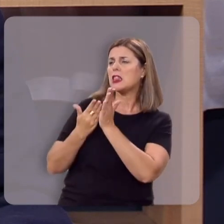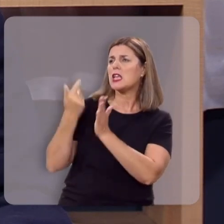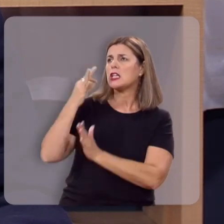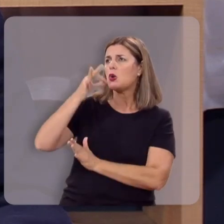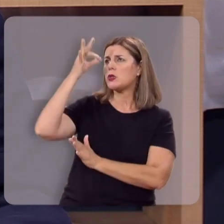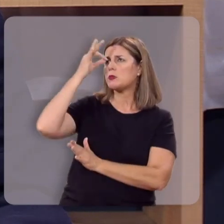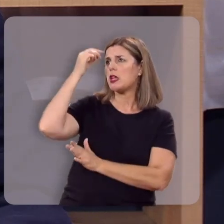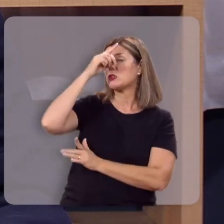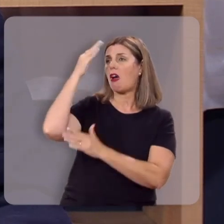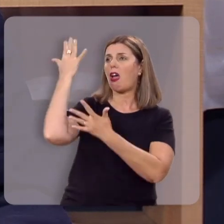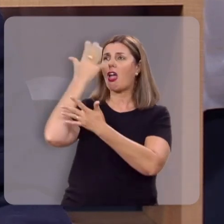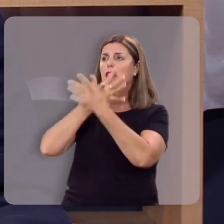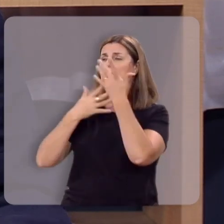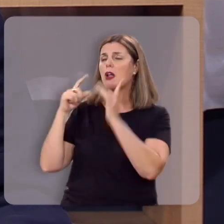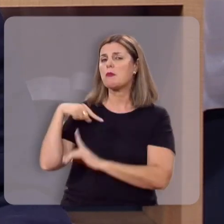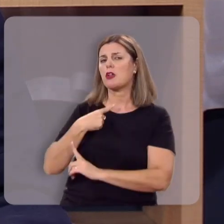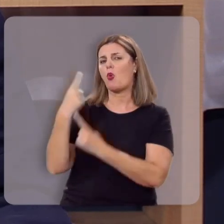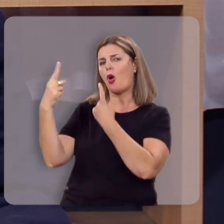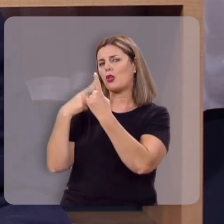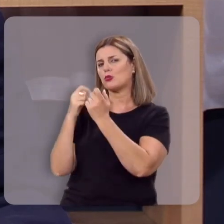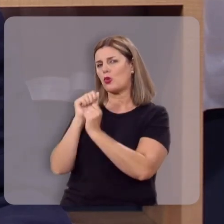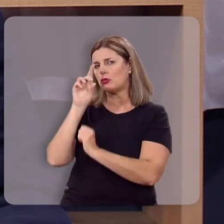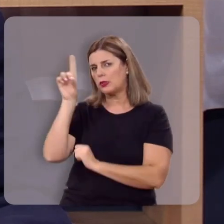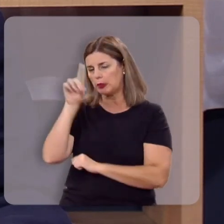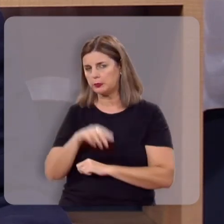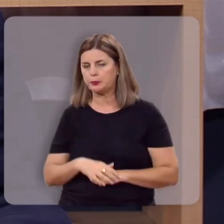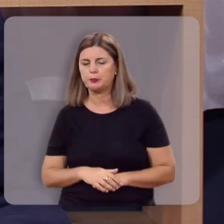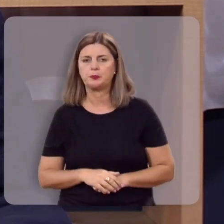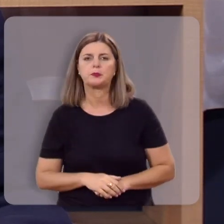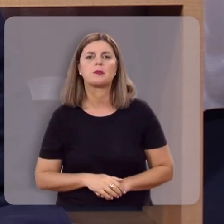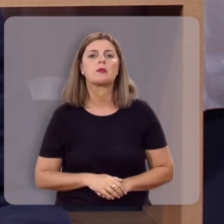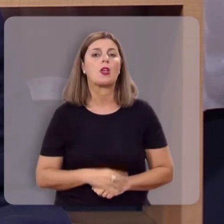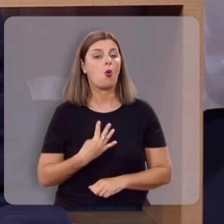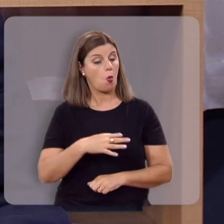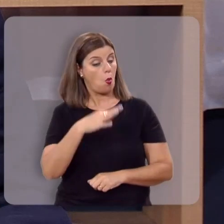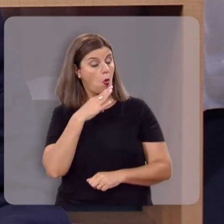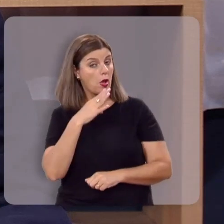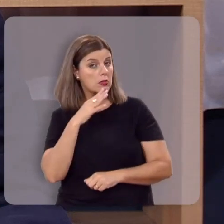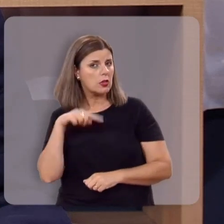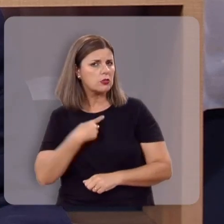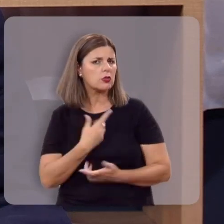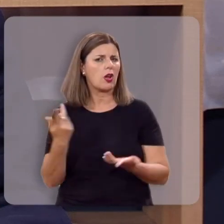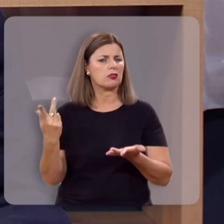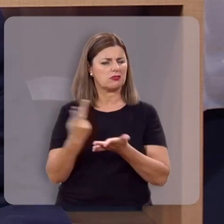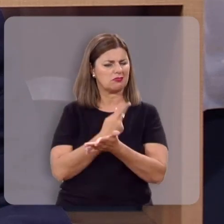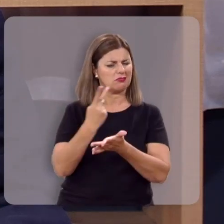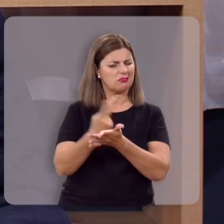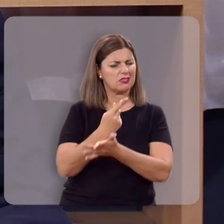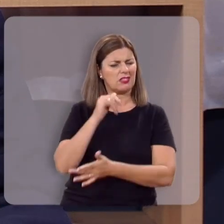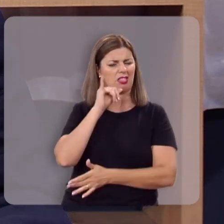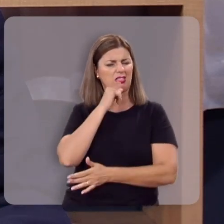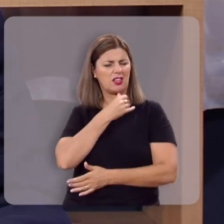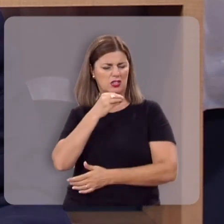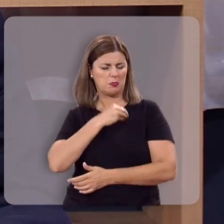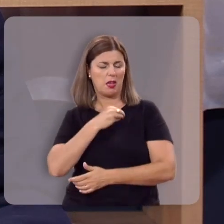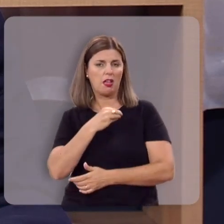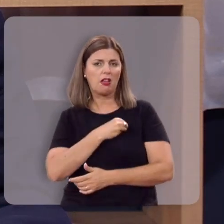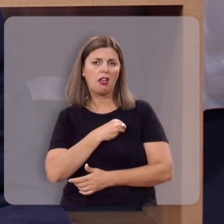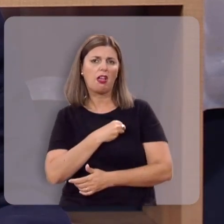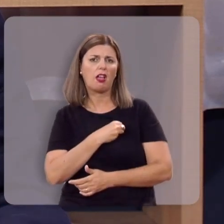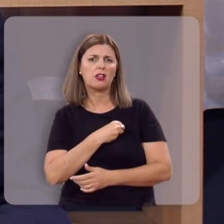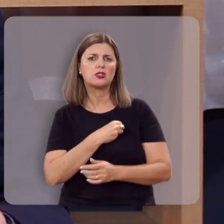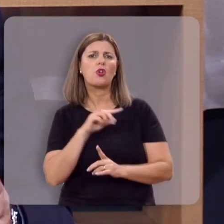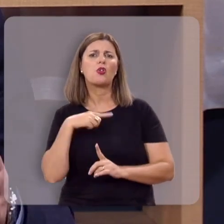Santo e atrapalha o nosso relacionamento com o Senhor. Reconhecendo os nossos horríveis, feios e tristes